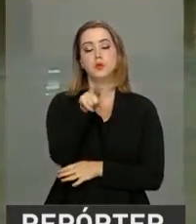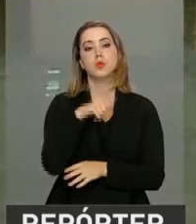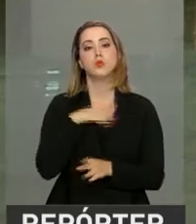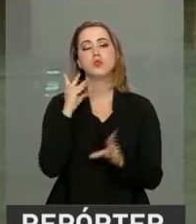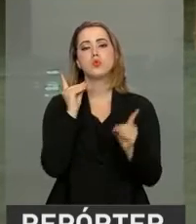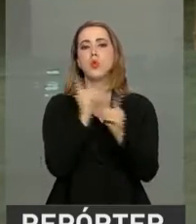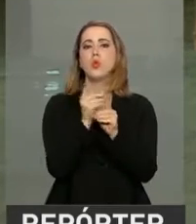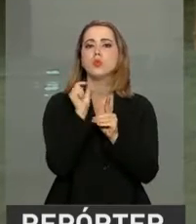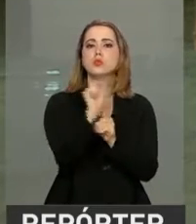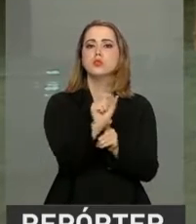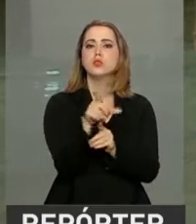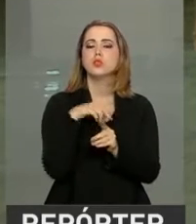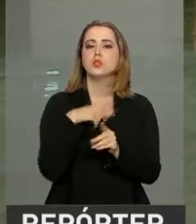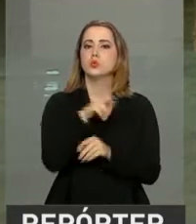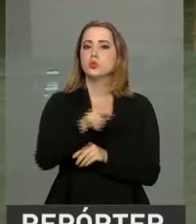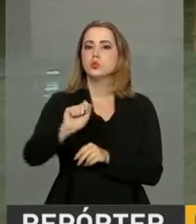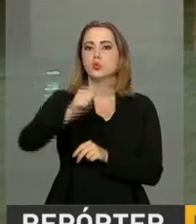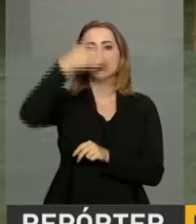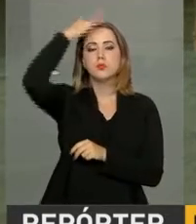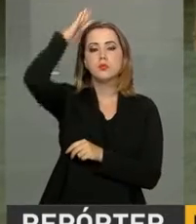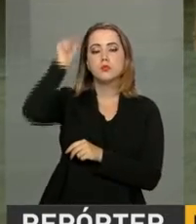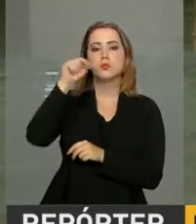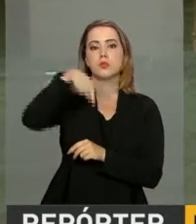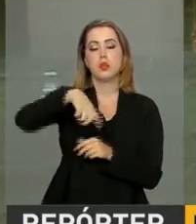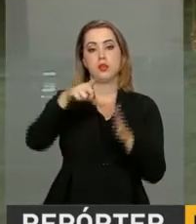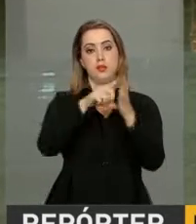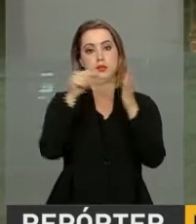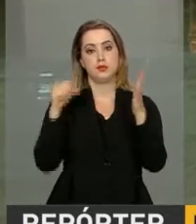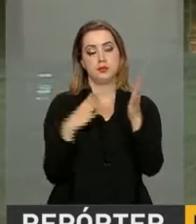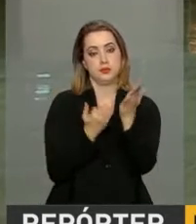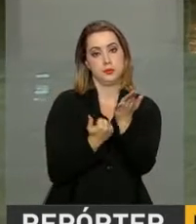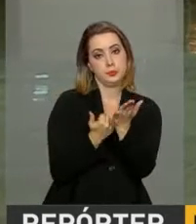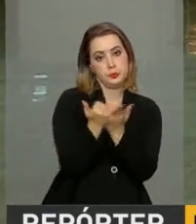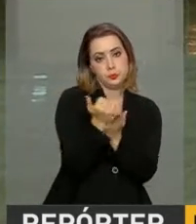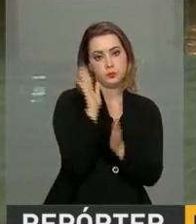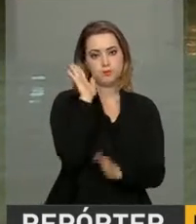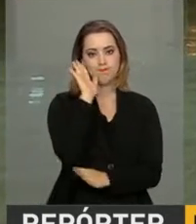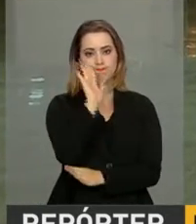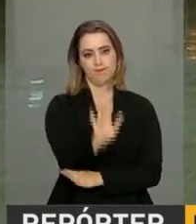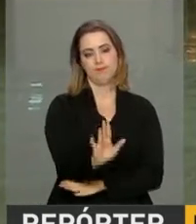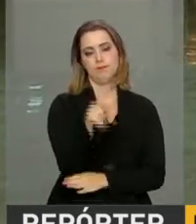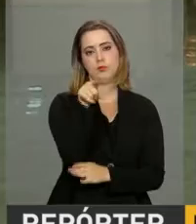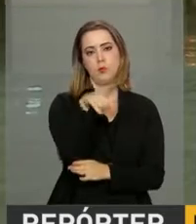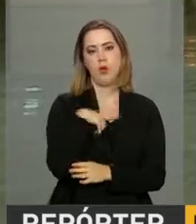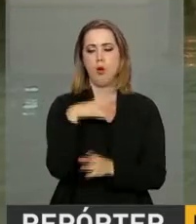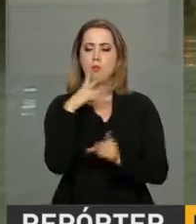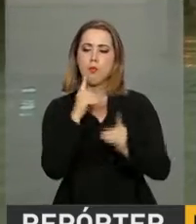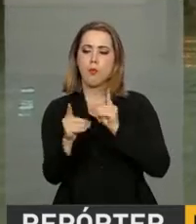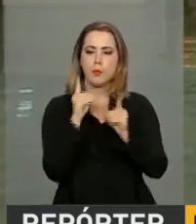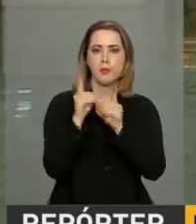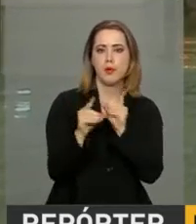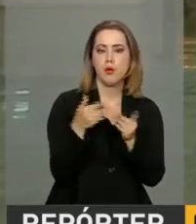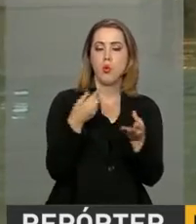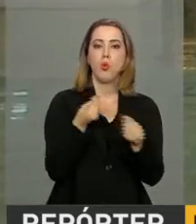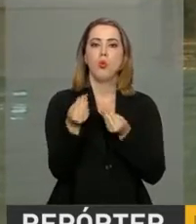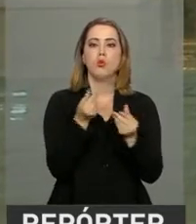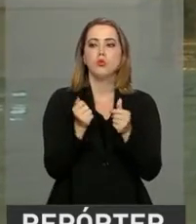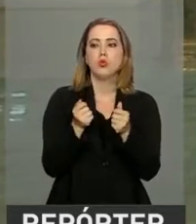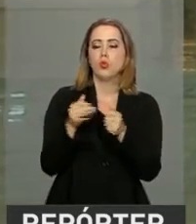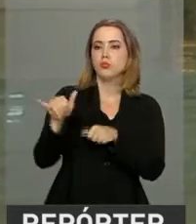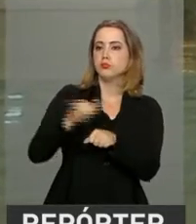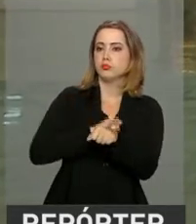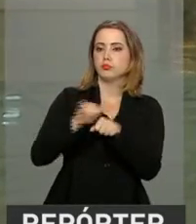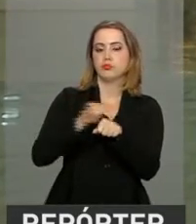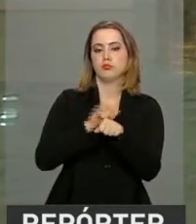se encontraram com o presidente Michel Temer aqui no Palácio do Planalto no começo da tarde. Discutiram como vai ser a estratégia do governo